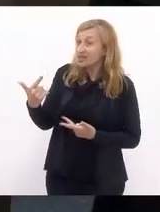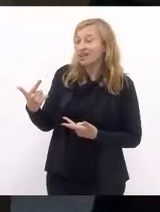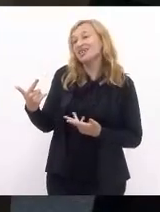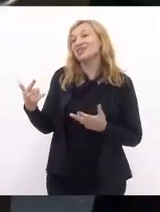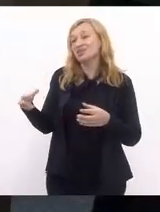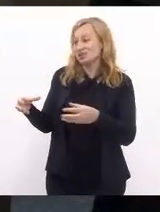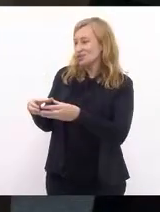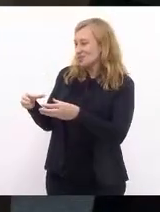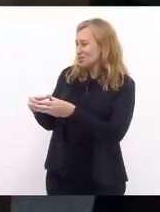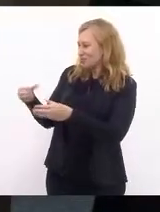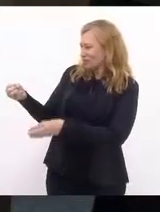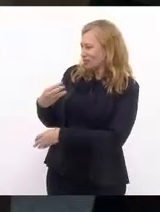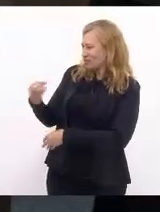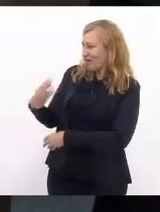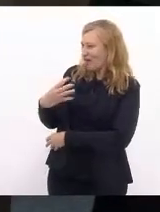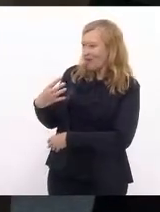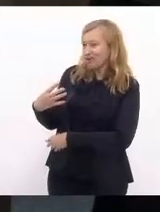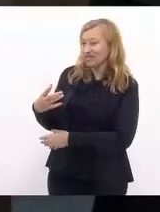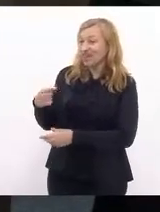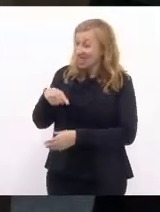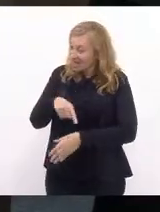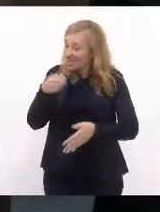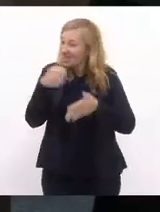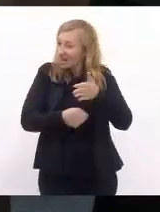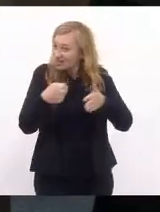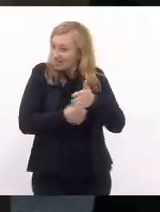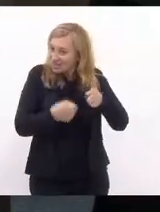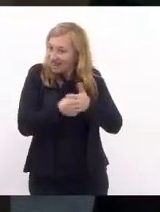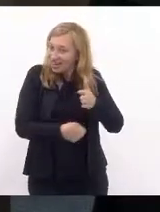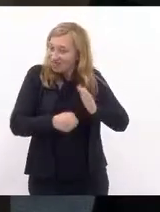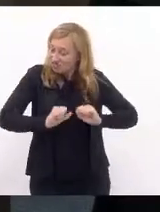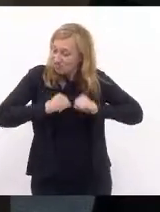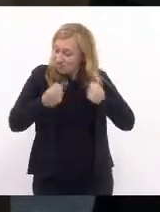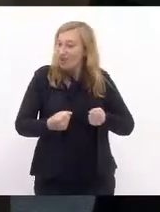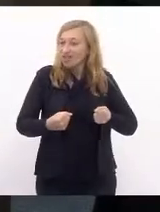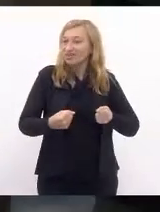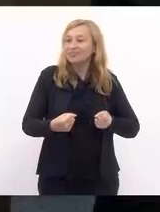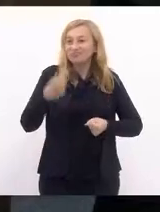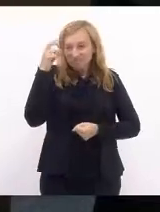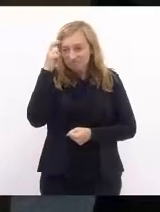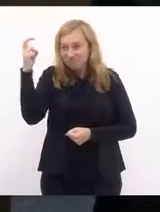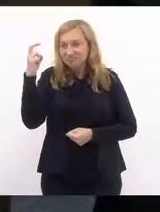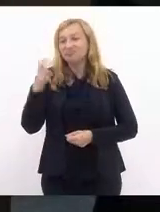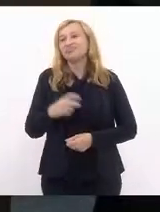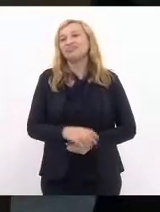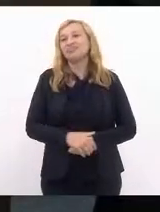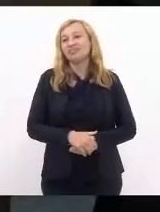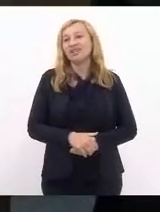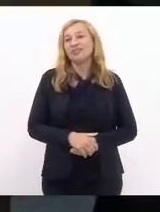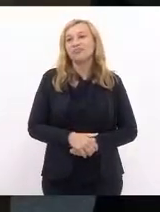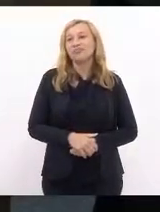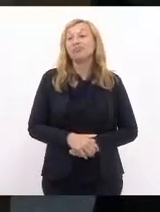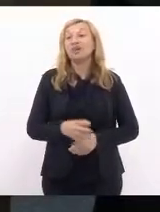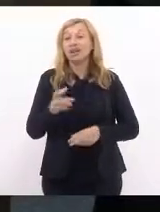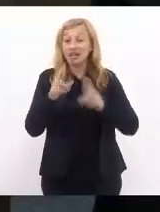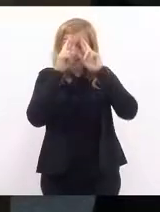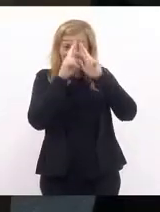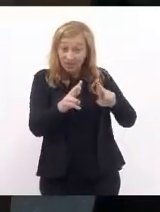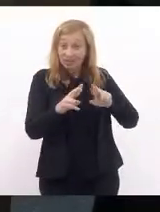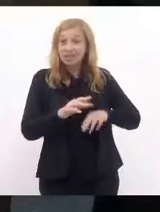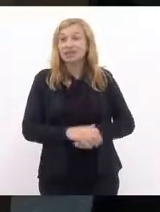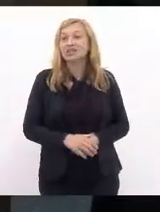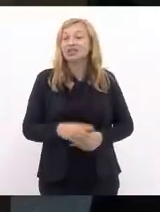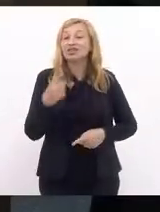garotada aí moçada aqui batalhando com muita propriedade com muita inteligência muito senso de responsabilidade